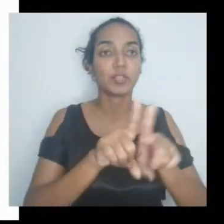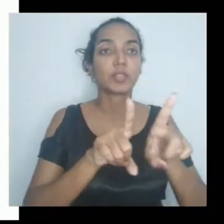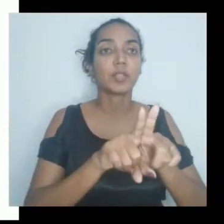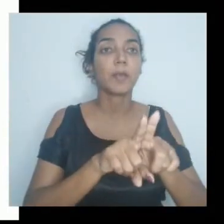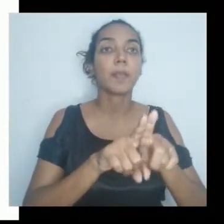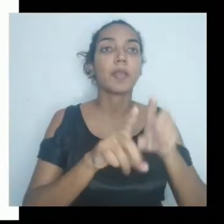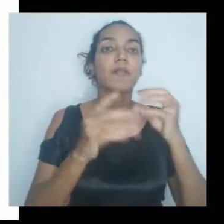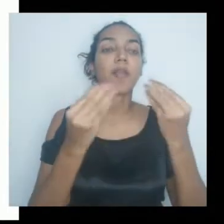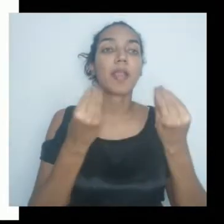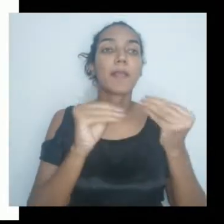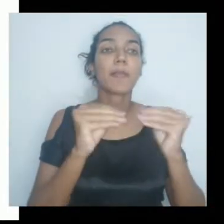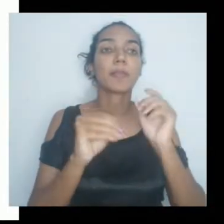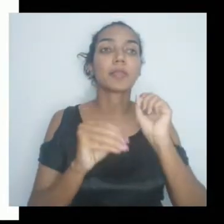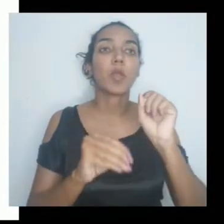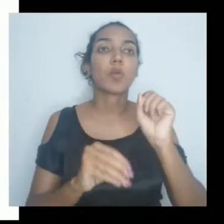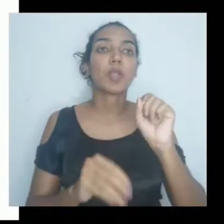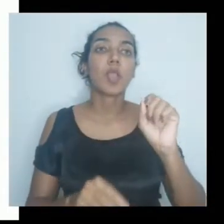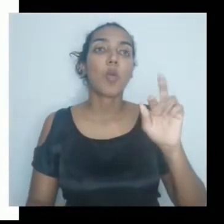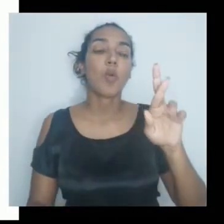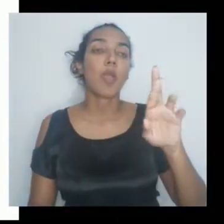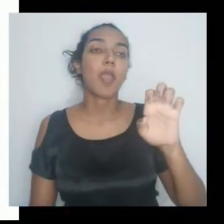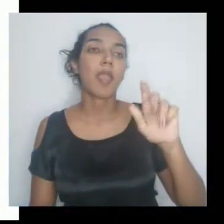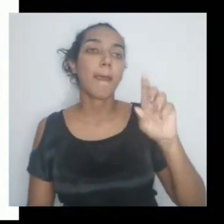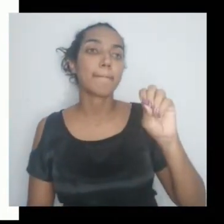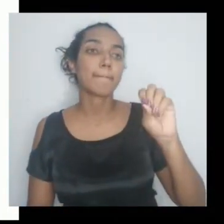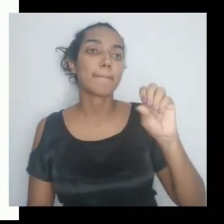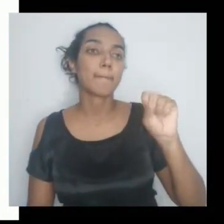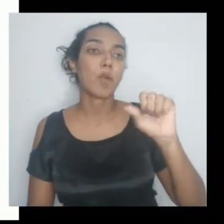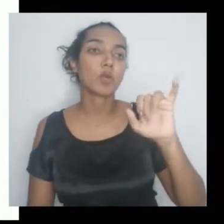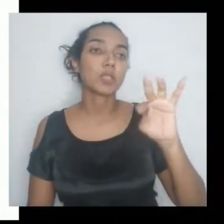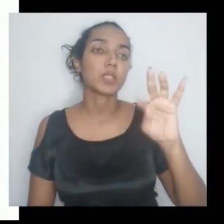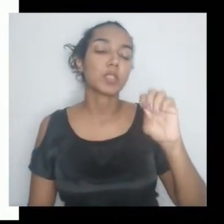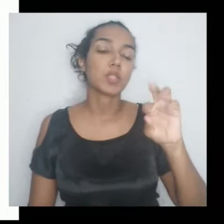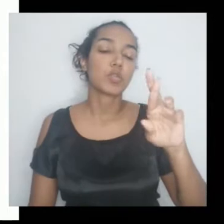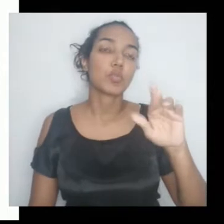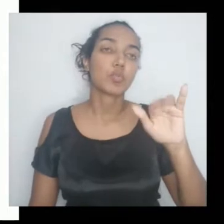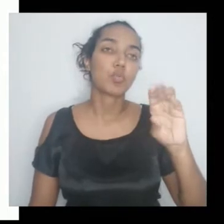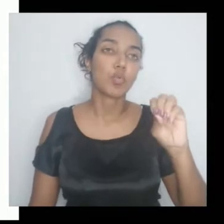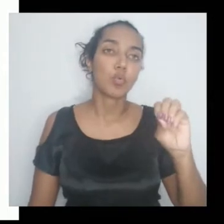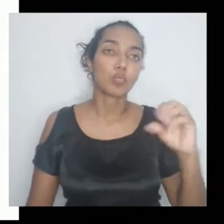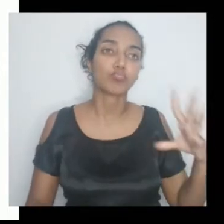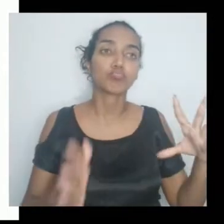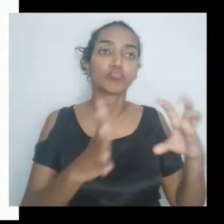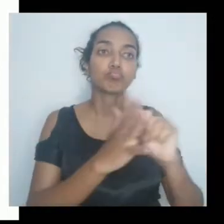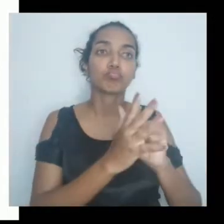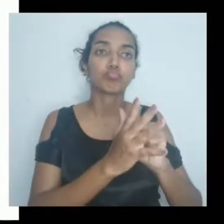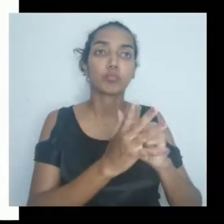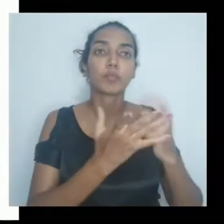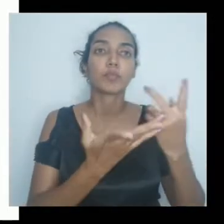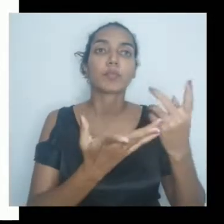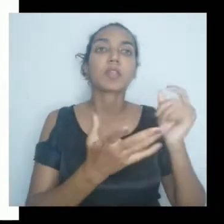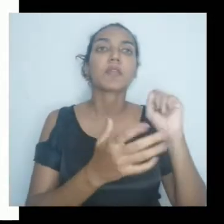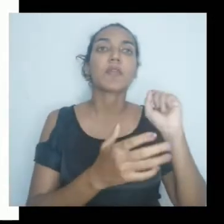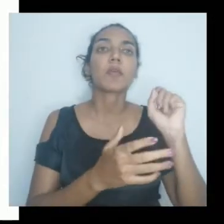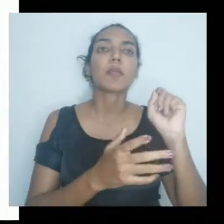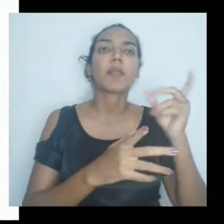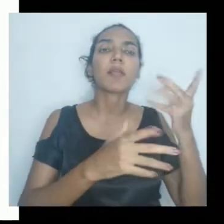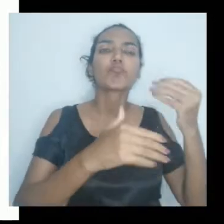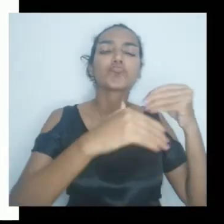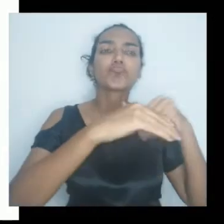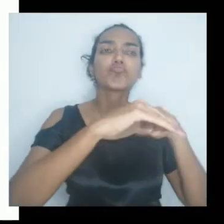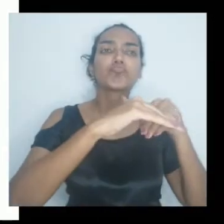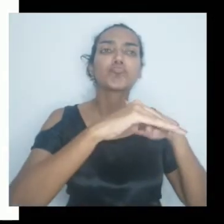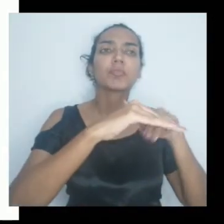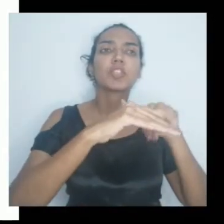de contas, que vai manter um conjunto de instâncias do tipo conta e vai manter instâncias do